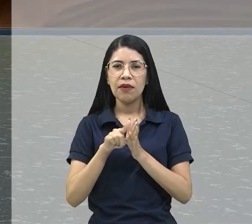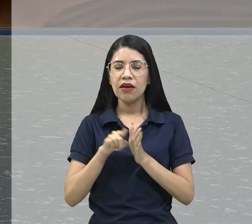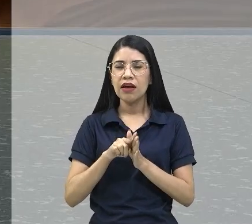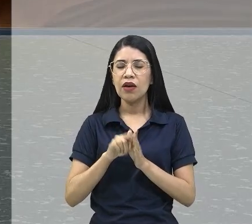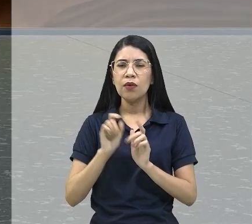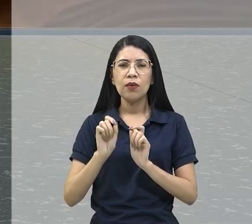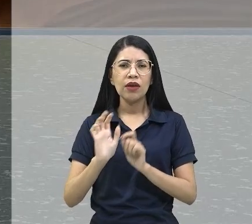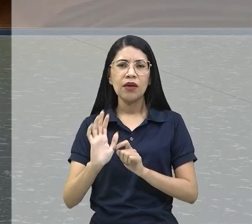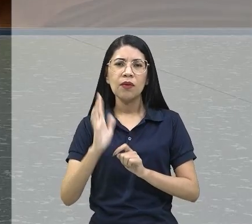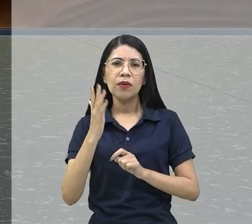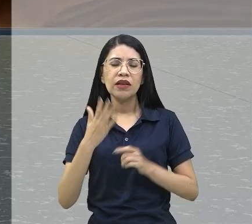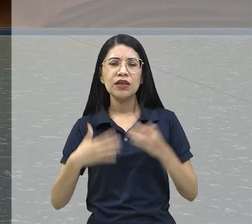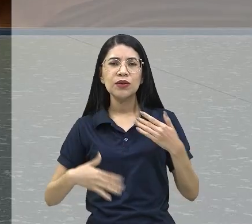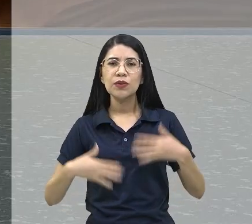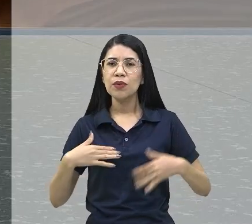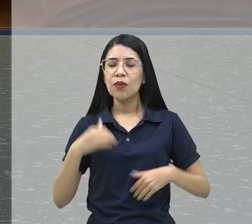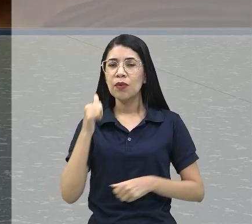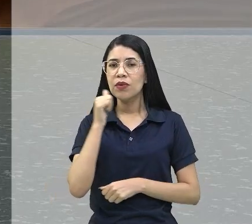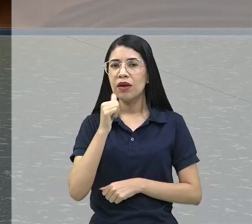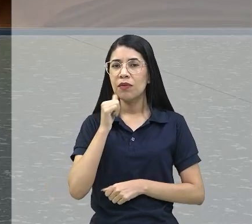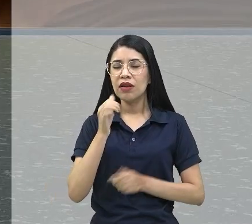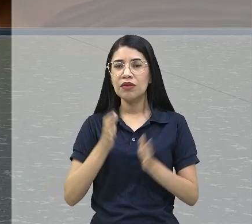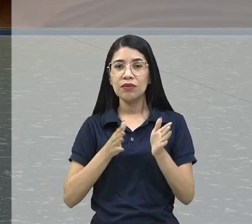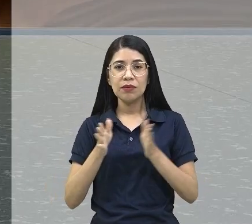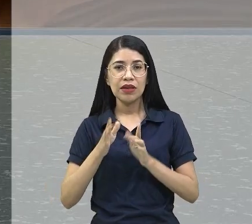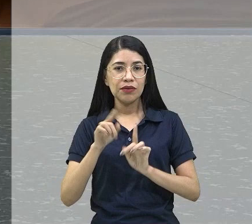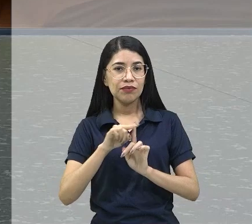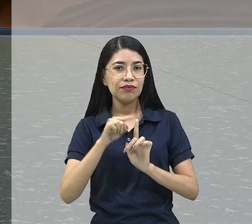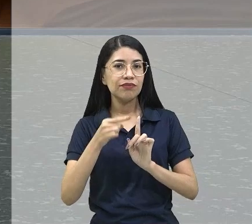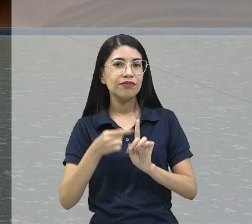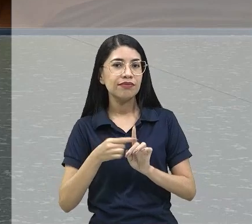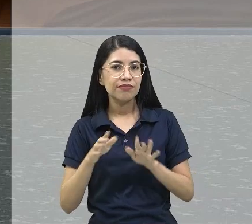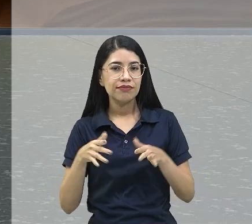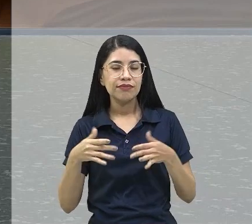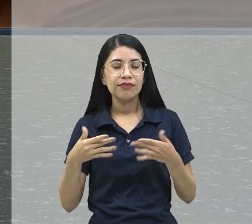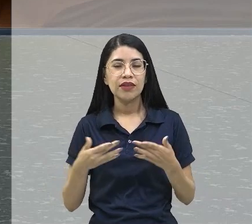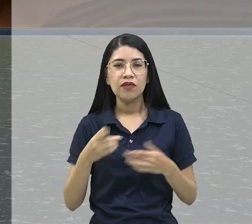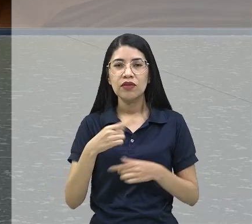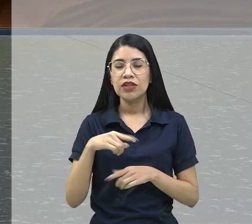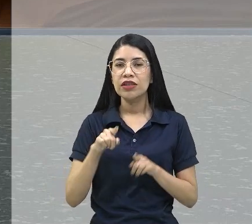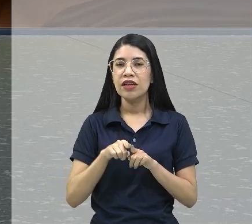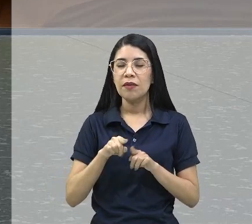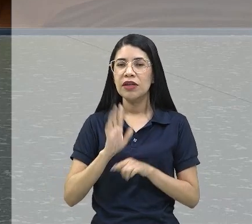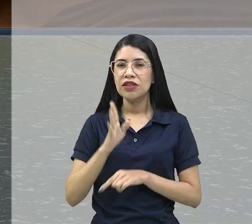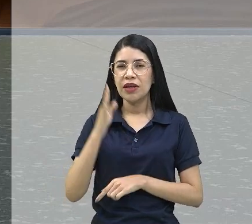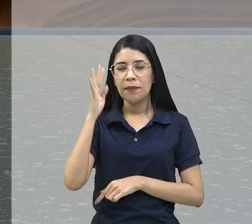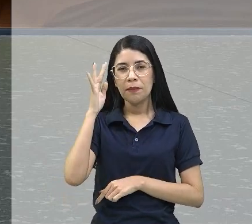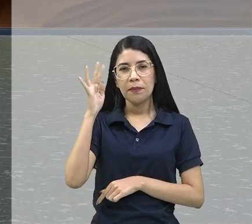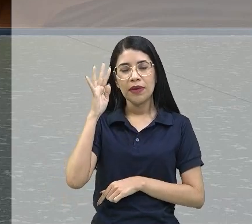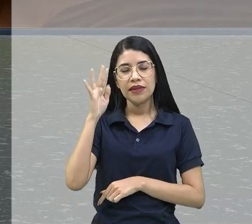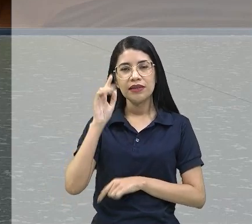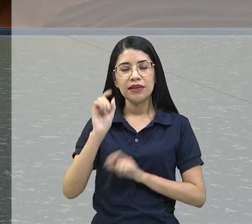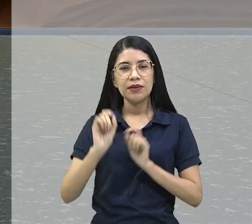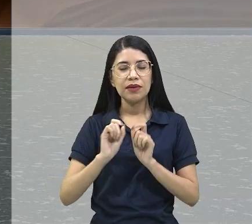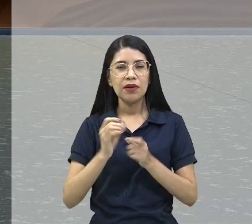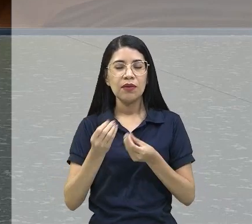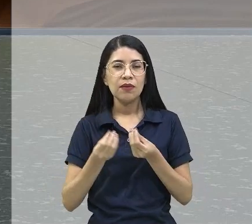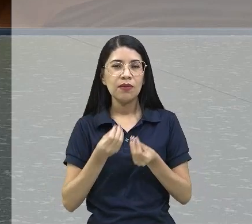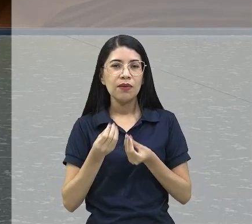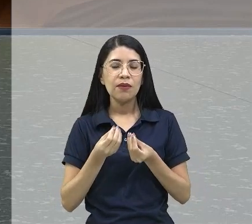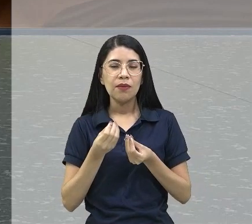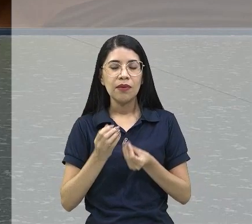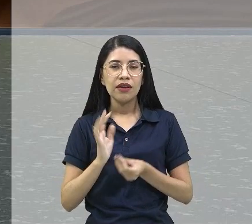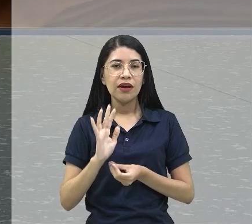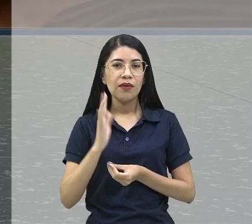acontece no corpo de uma mulher durante a gestação? Ou também já pararam para pensar sobre como que acontece,